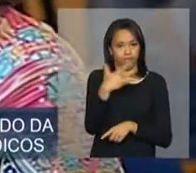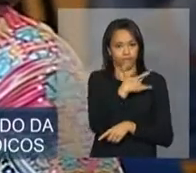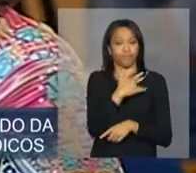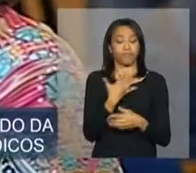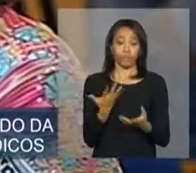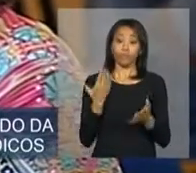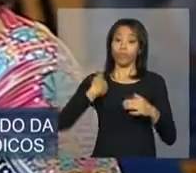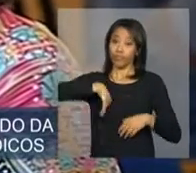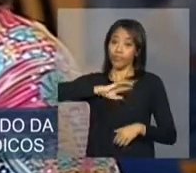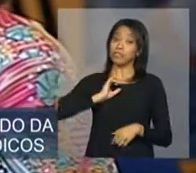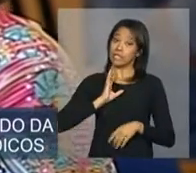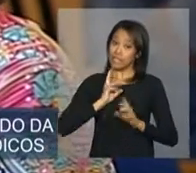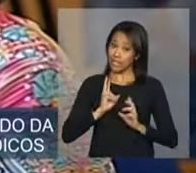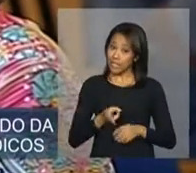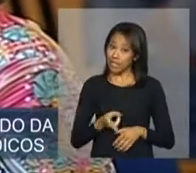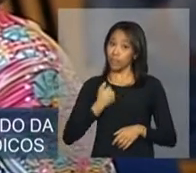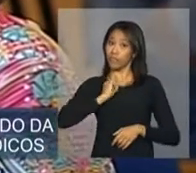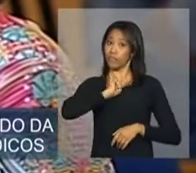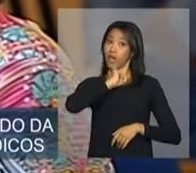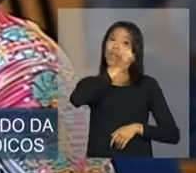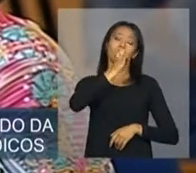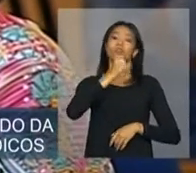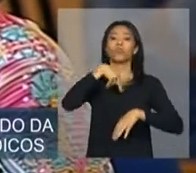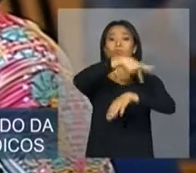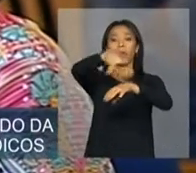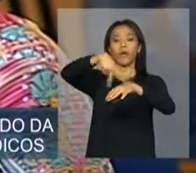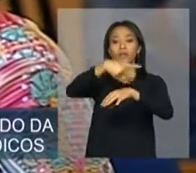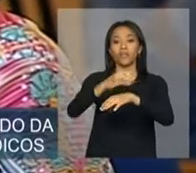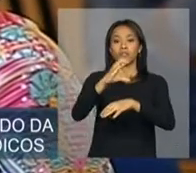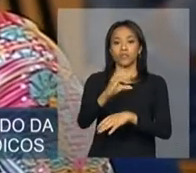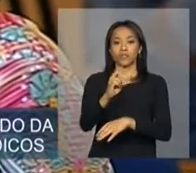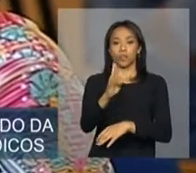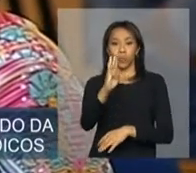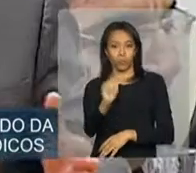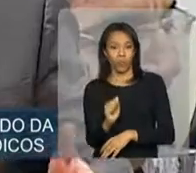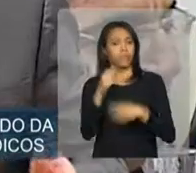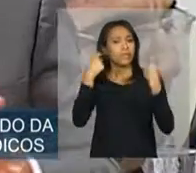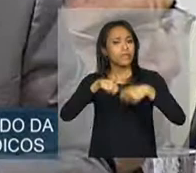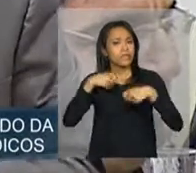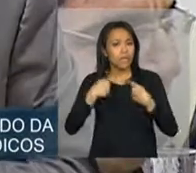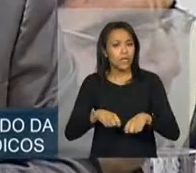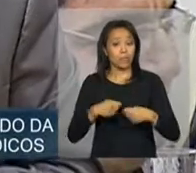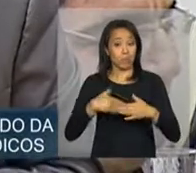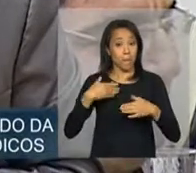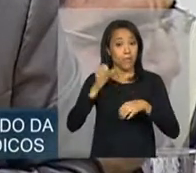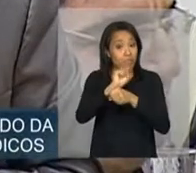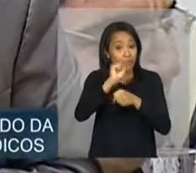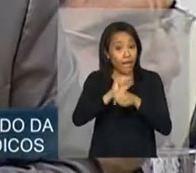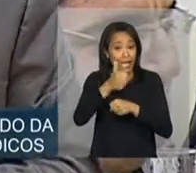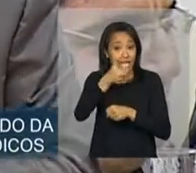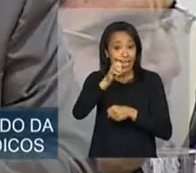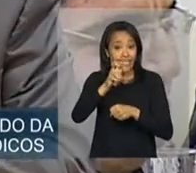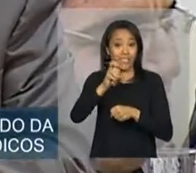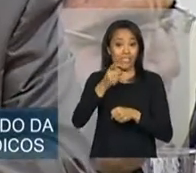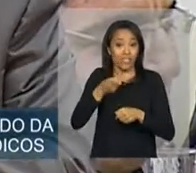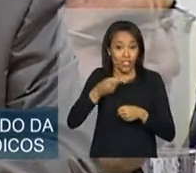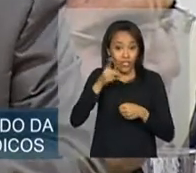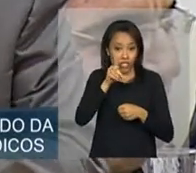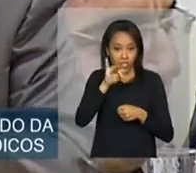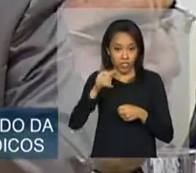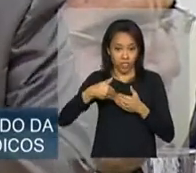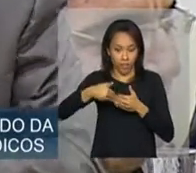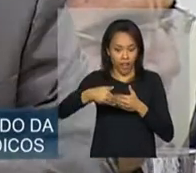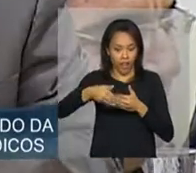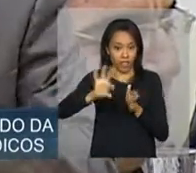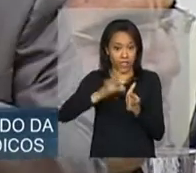isso os nossos parceiros do Ministério da Saúde de Cuba nós precisamos da finalização desse primeiros 15 dias de inscrições para a gente poder ter